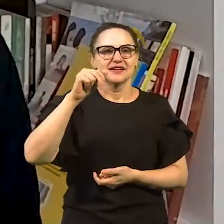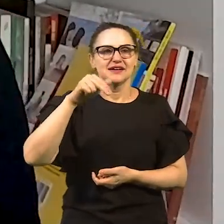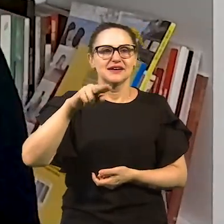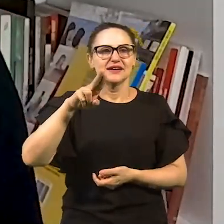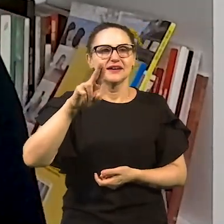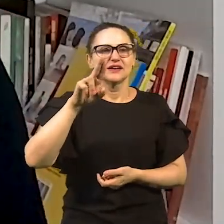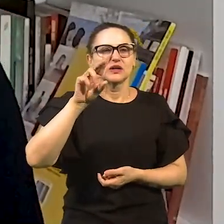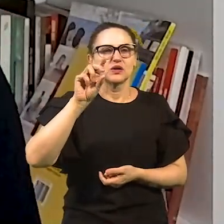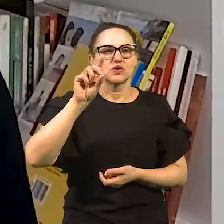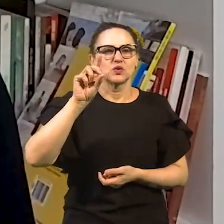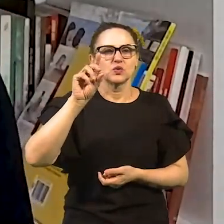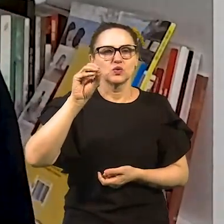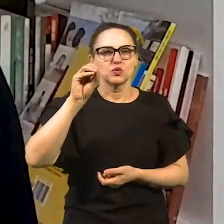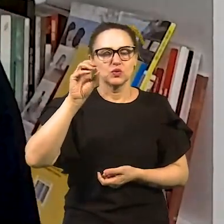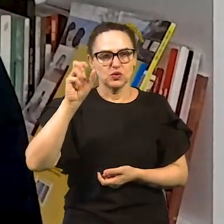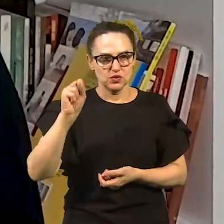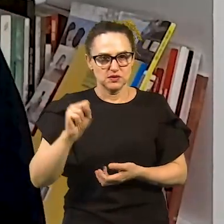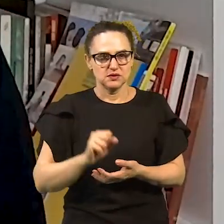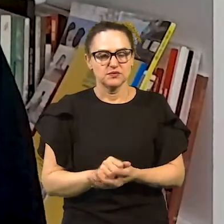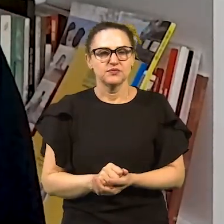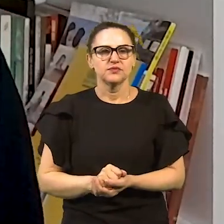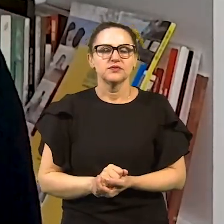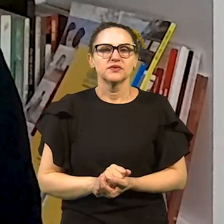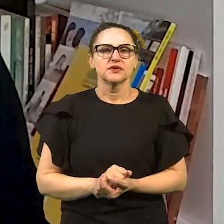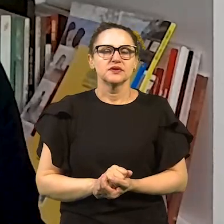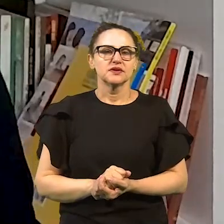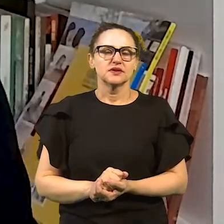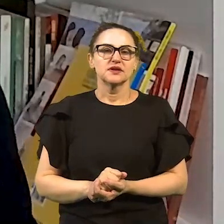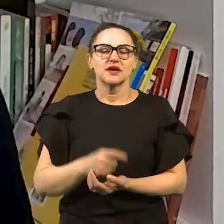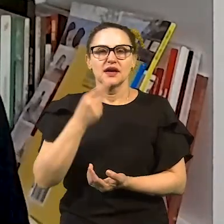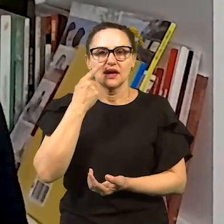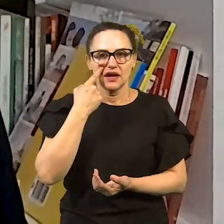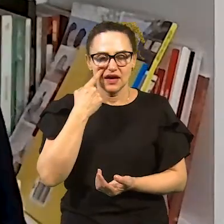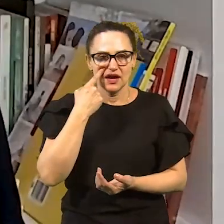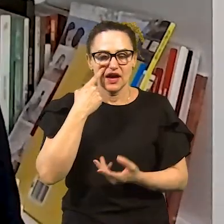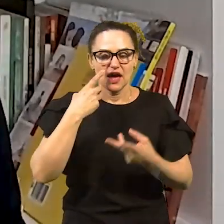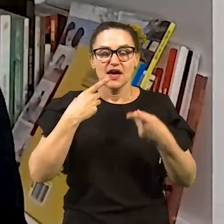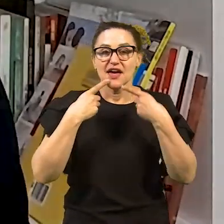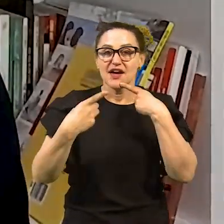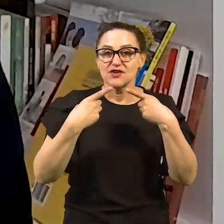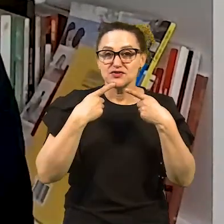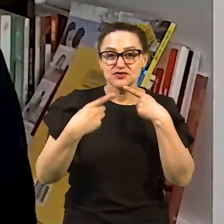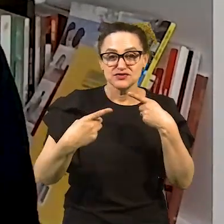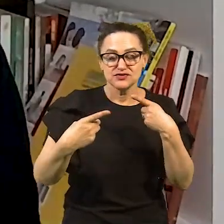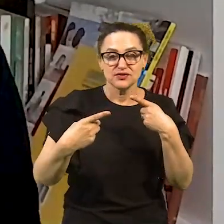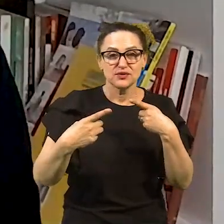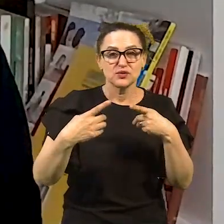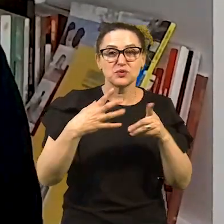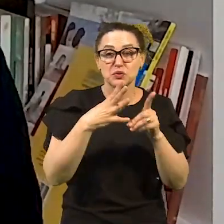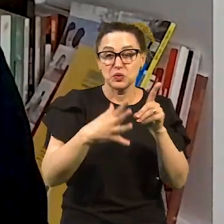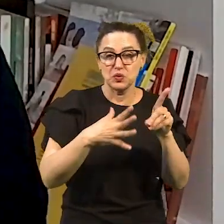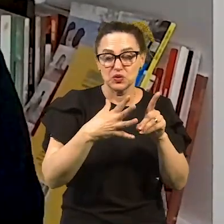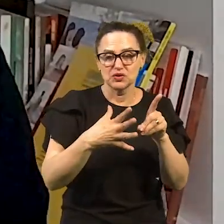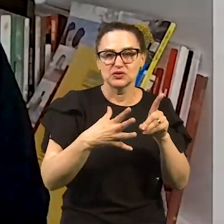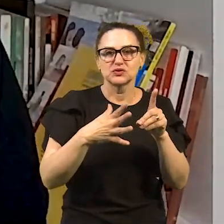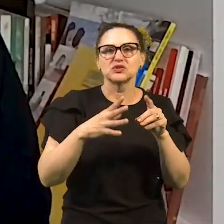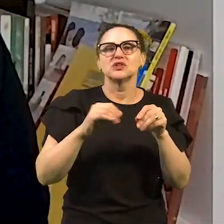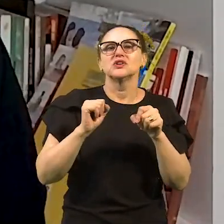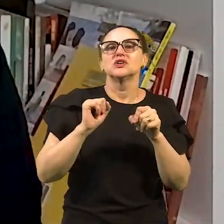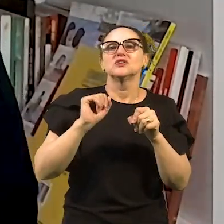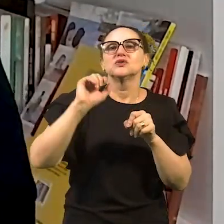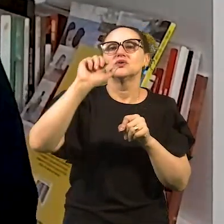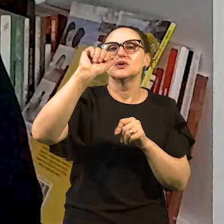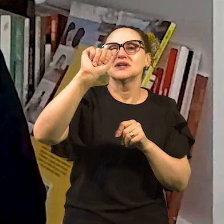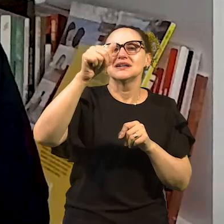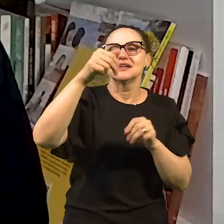de pessoas que são atraídas pelo discurso do Antônio Conselheiro e que vivem